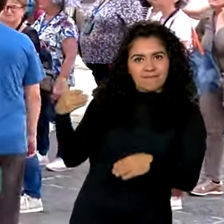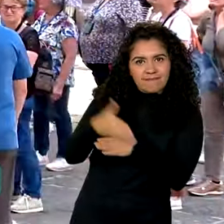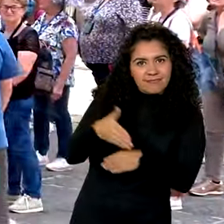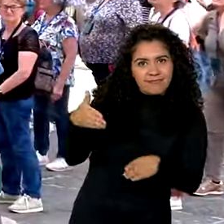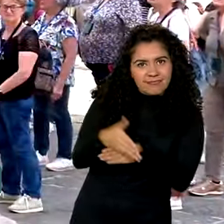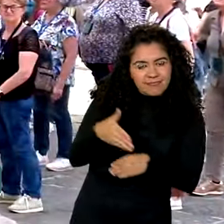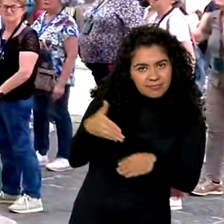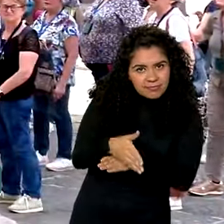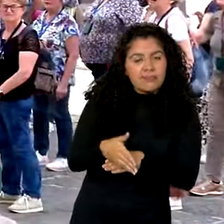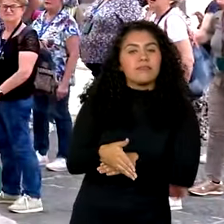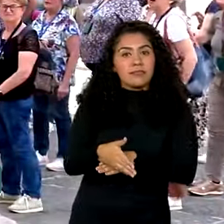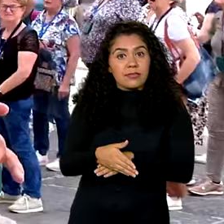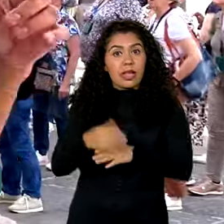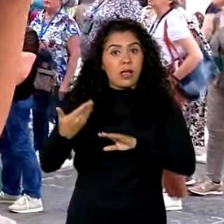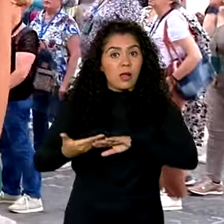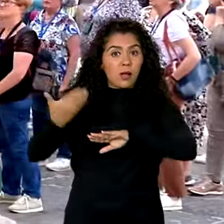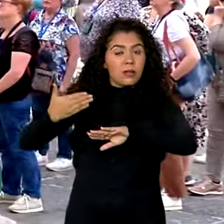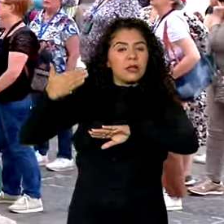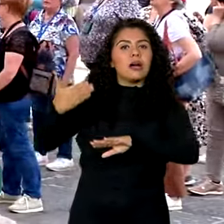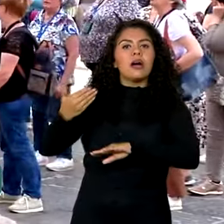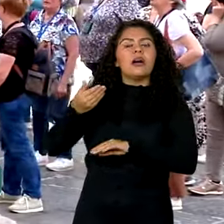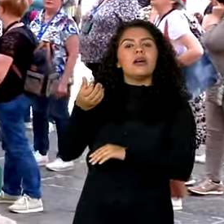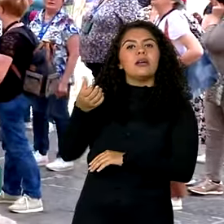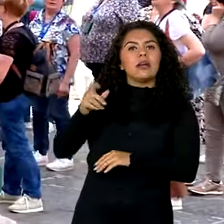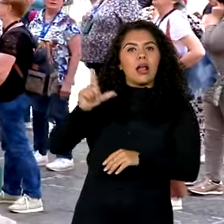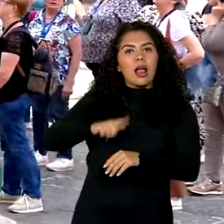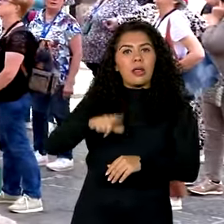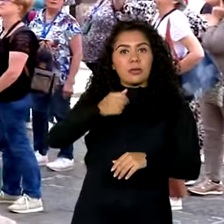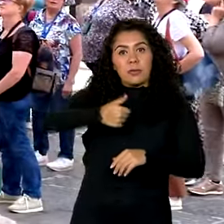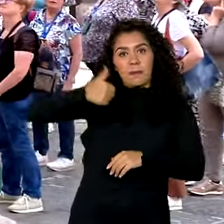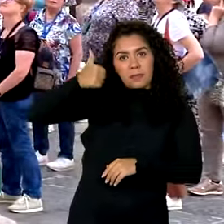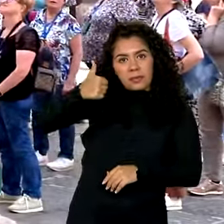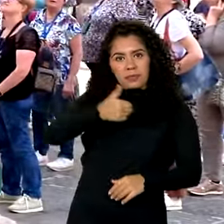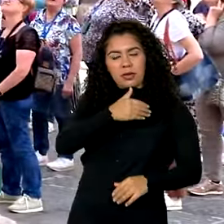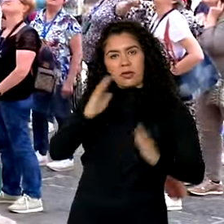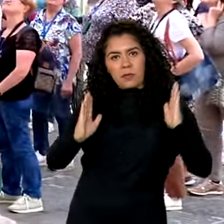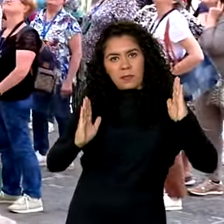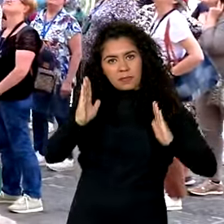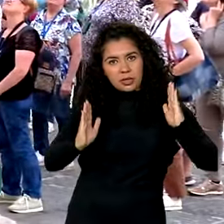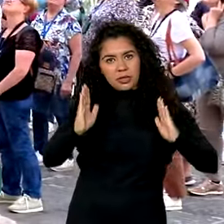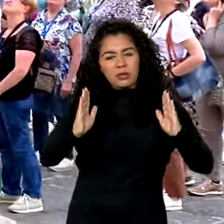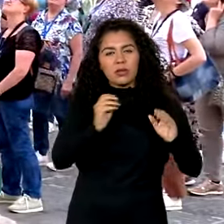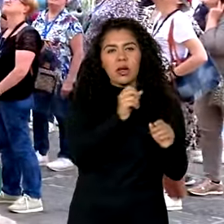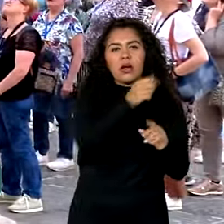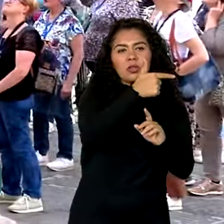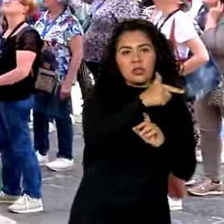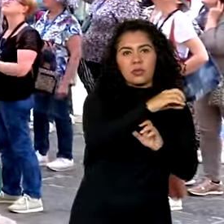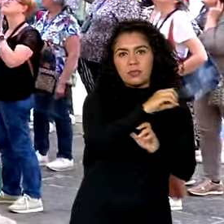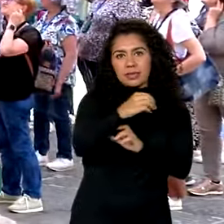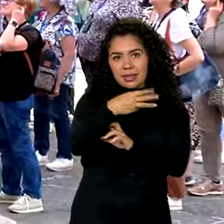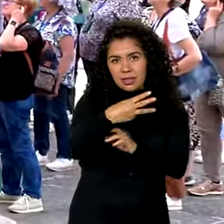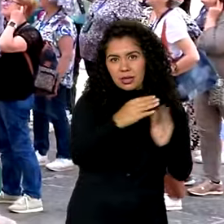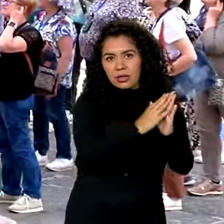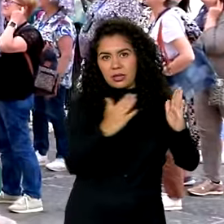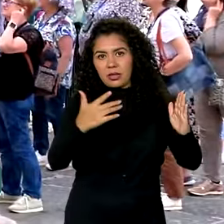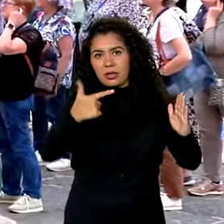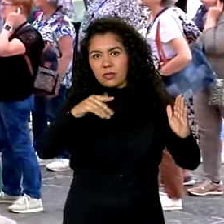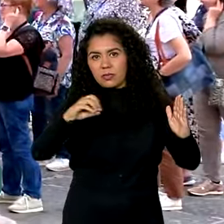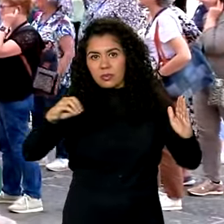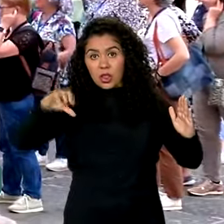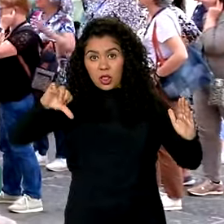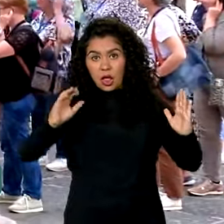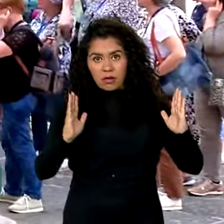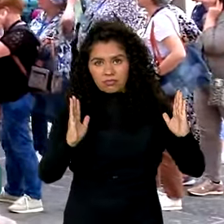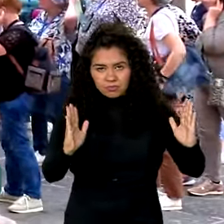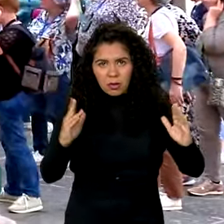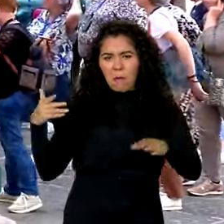encontro. As 6 primeiras ocorreram nos 2 primeiros mandatos, entre os anos de 2003 e 2009.